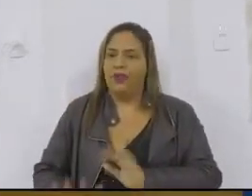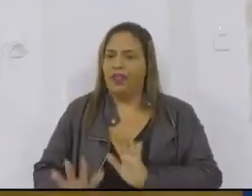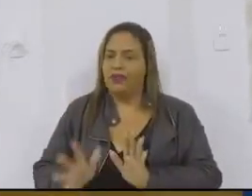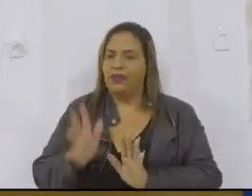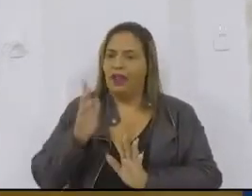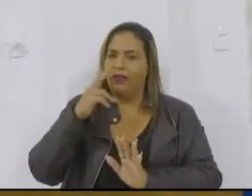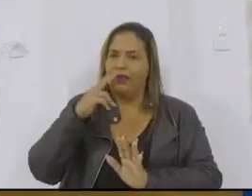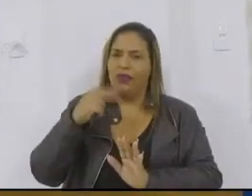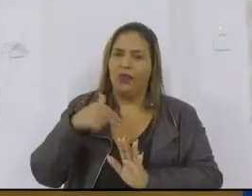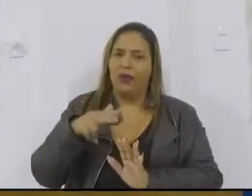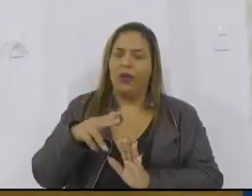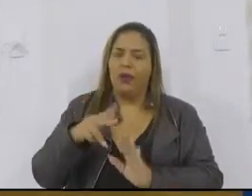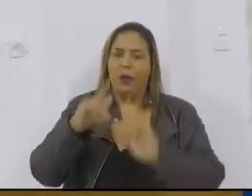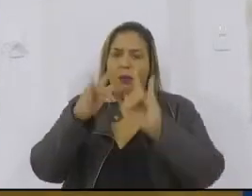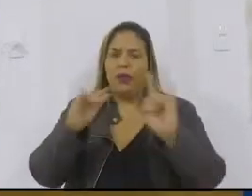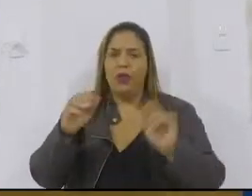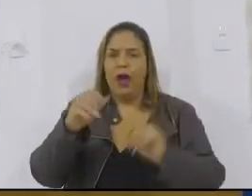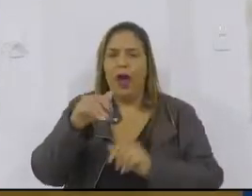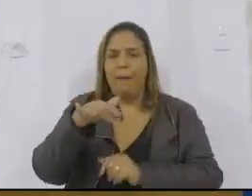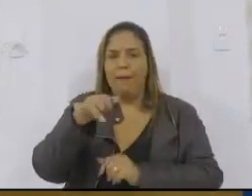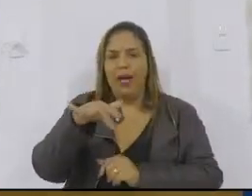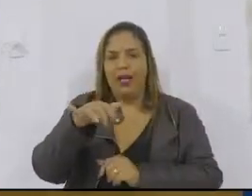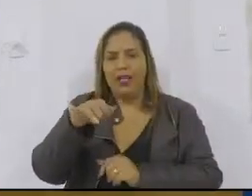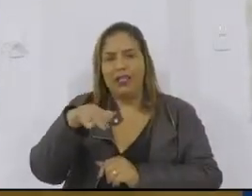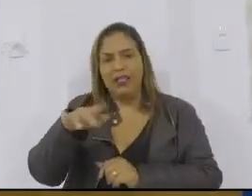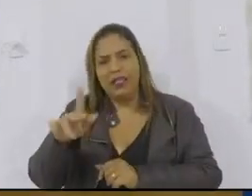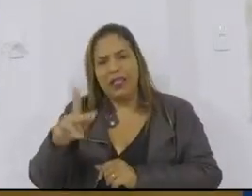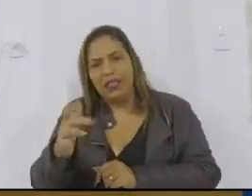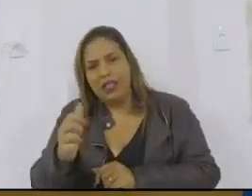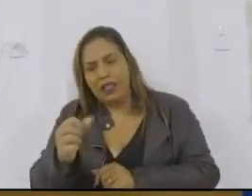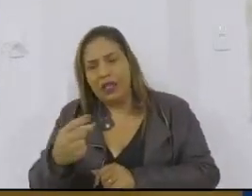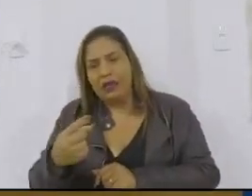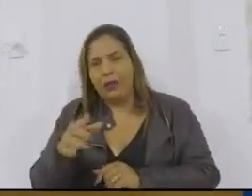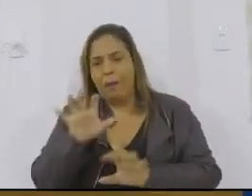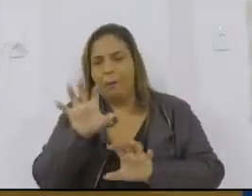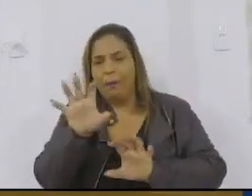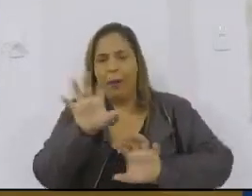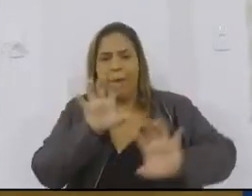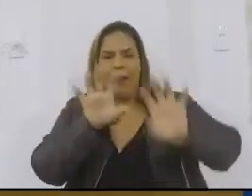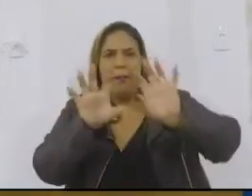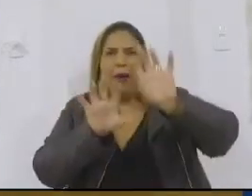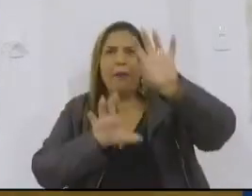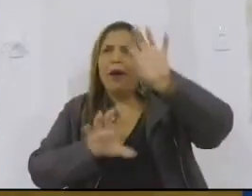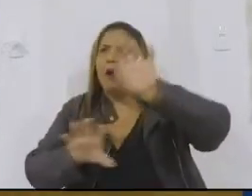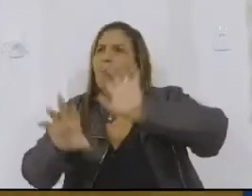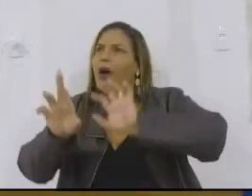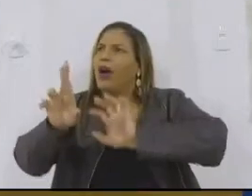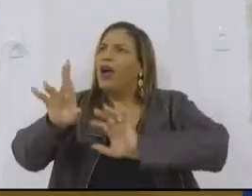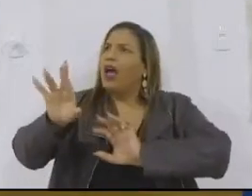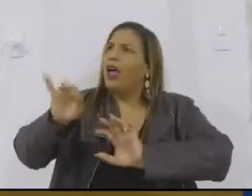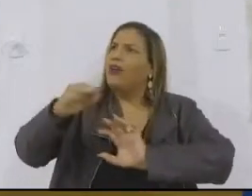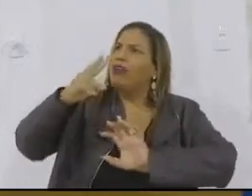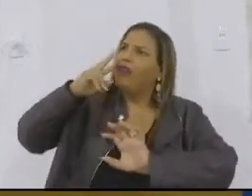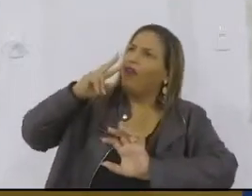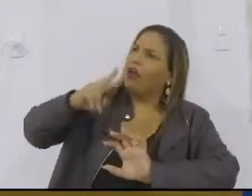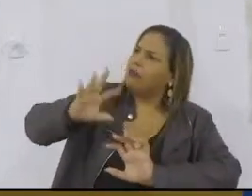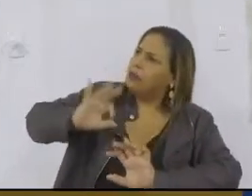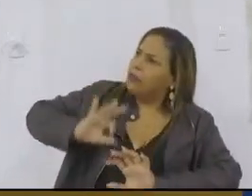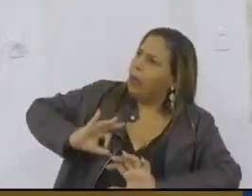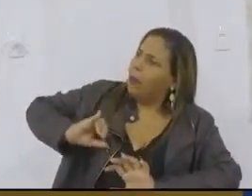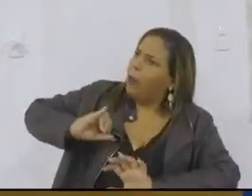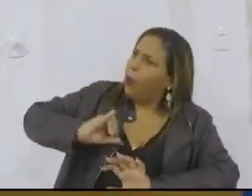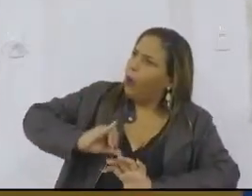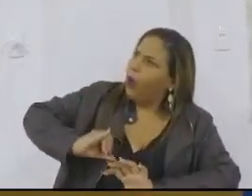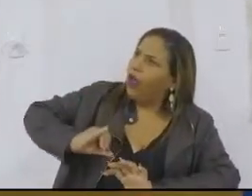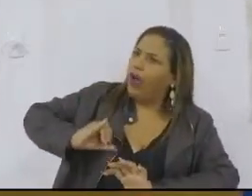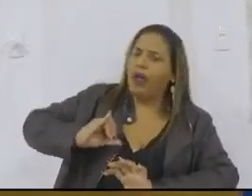no Museu do Amanhã, e lá apareceu o mapa do estado do Rio. Você vê cidades grandes, Tamboraí, Rio